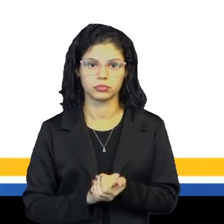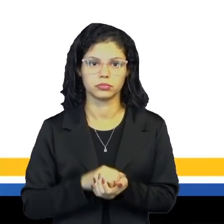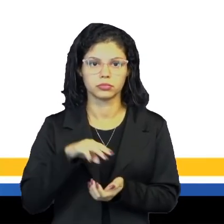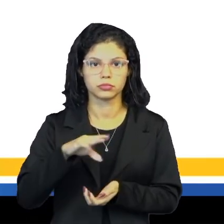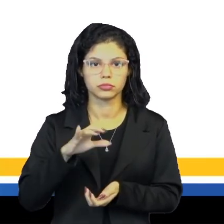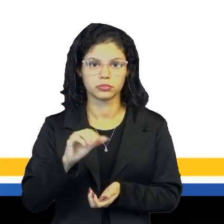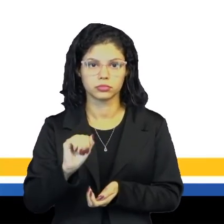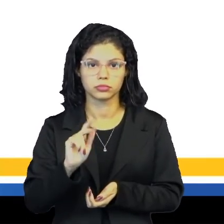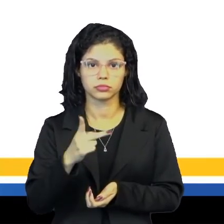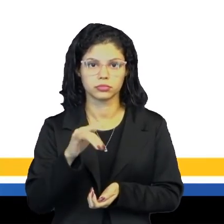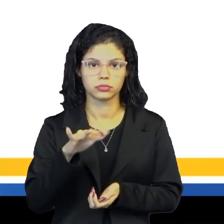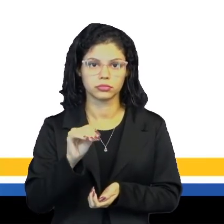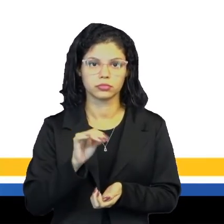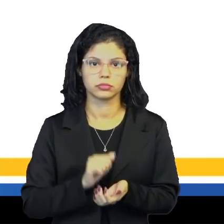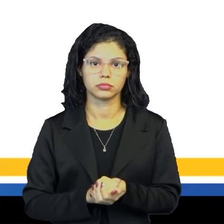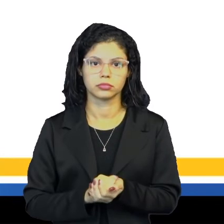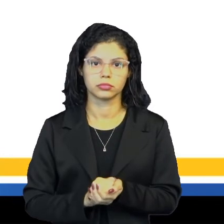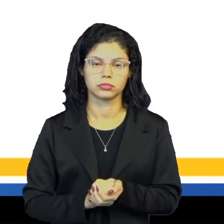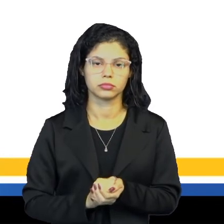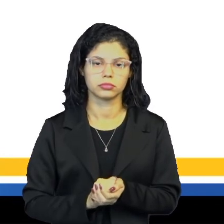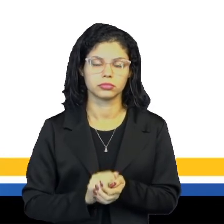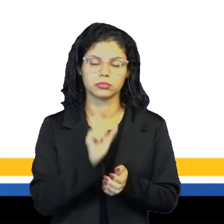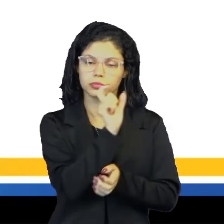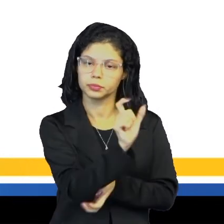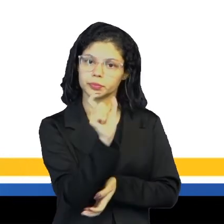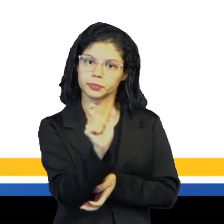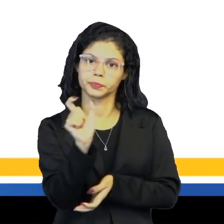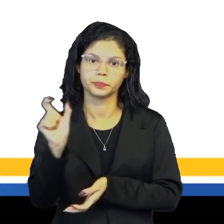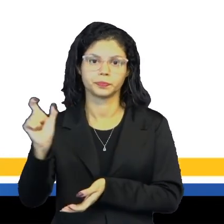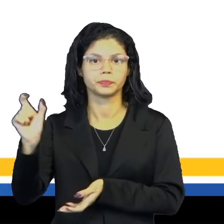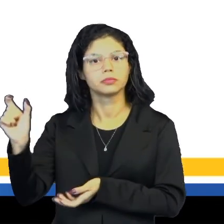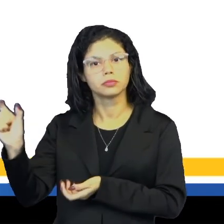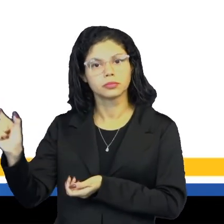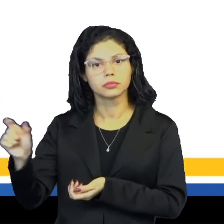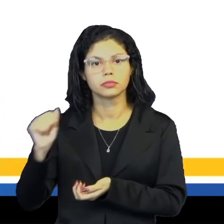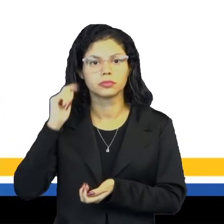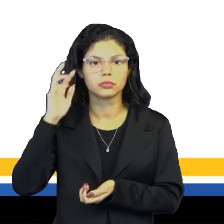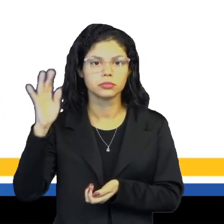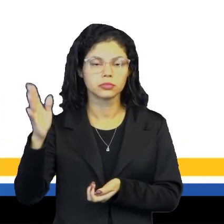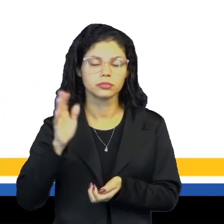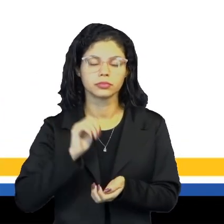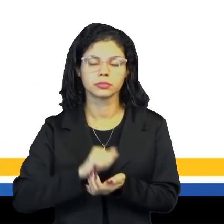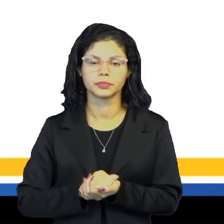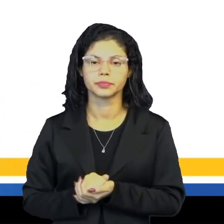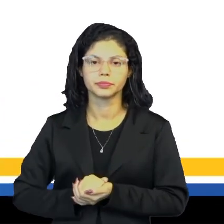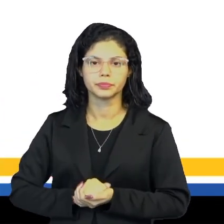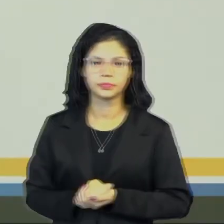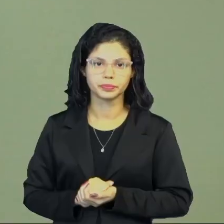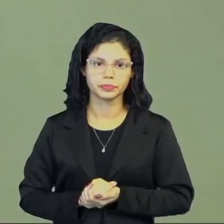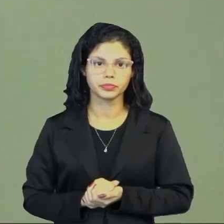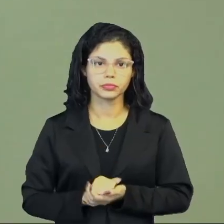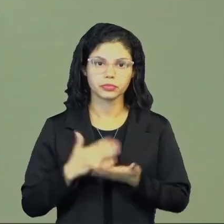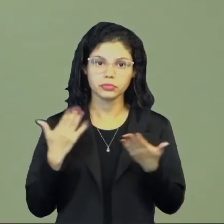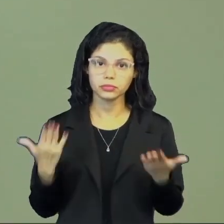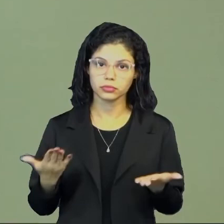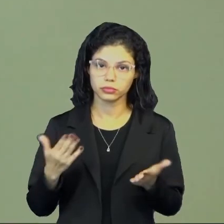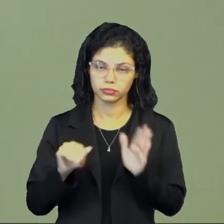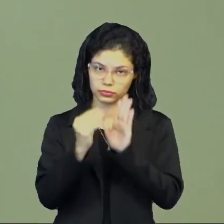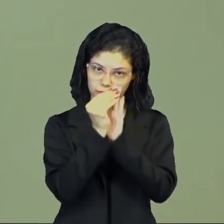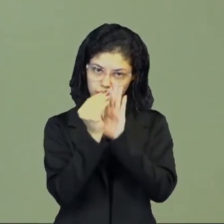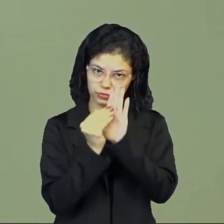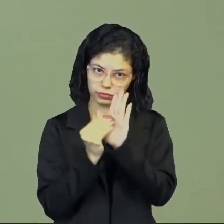Macbeth, Hamlet, A Megera Domada, Sonhos de uma Noite de Verão. Galera,